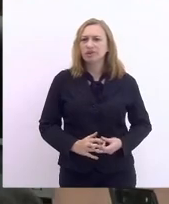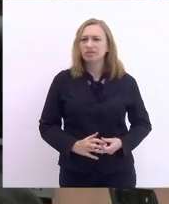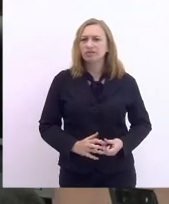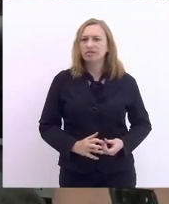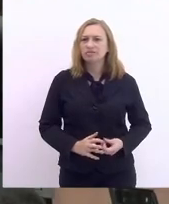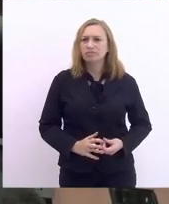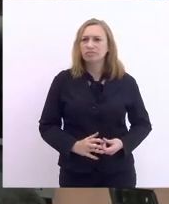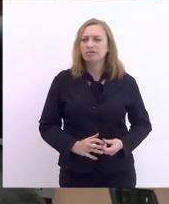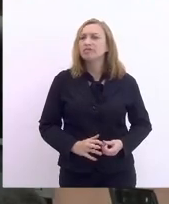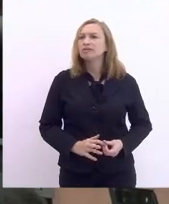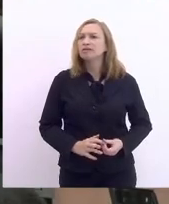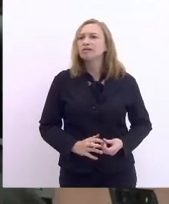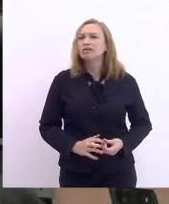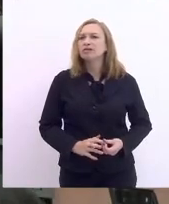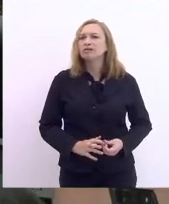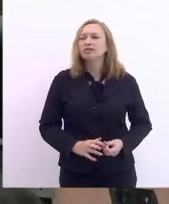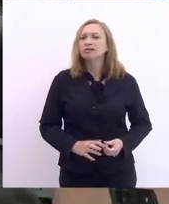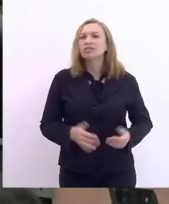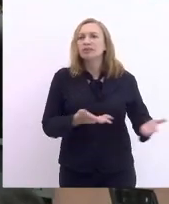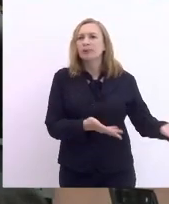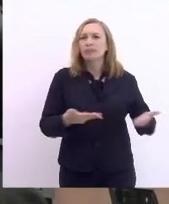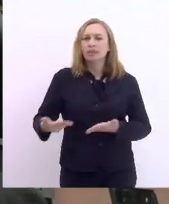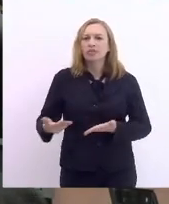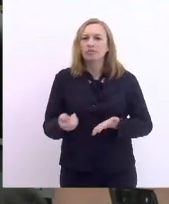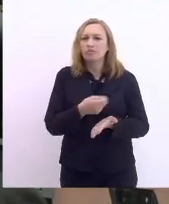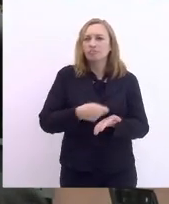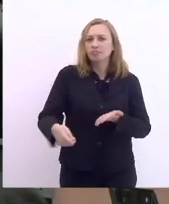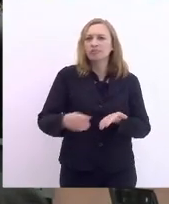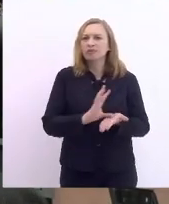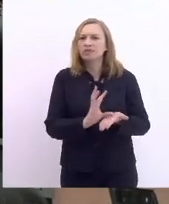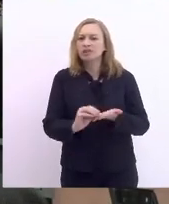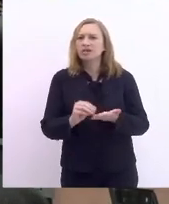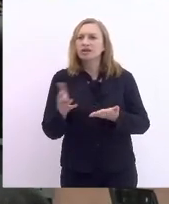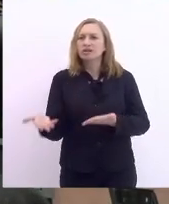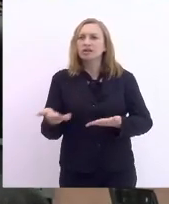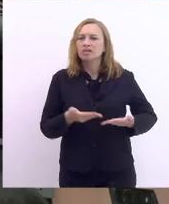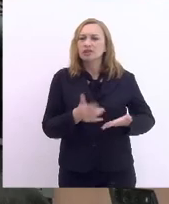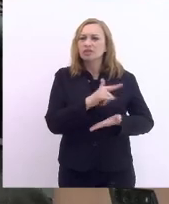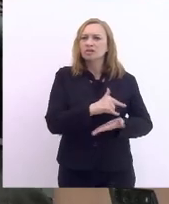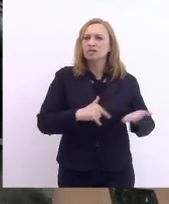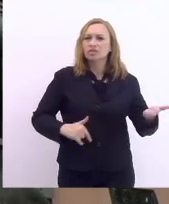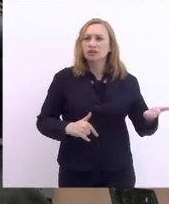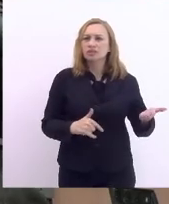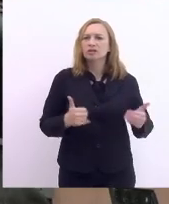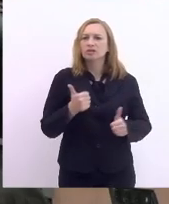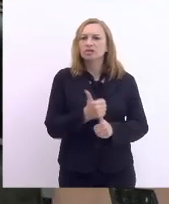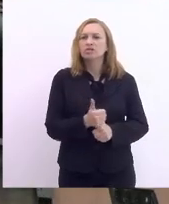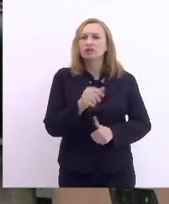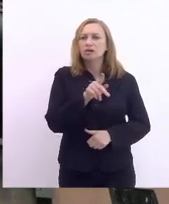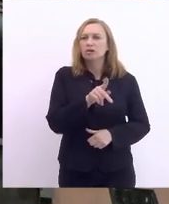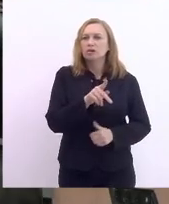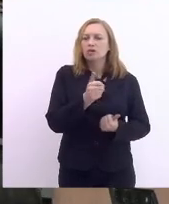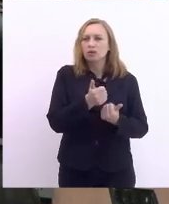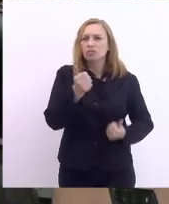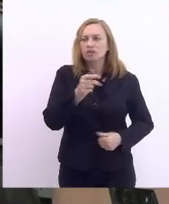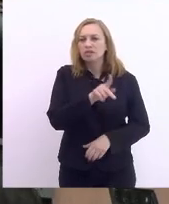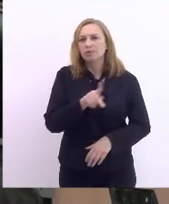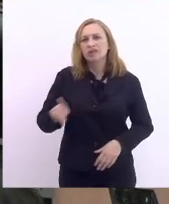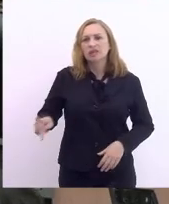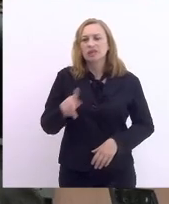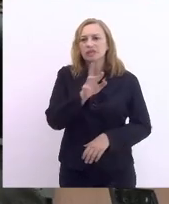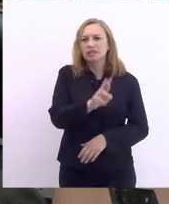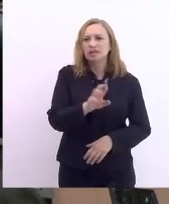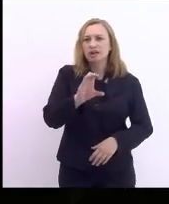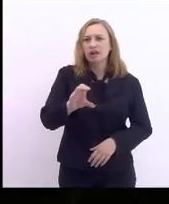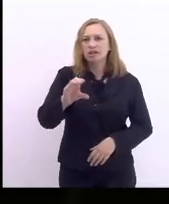o convidamos para assinar a ata e receber o termo de posse o vice-presidente eleito do